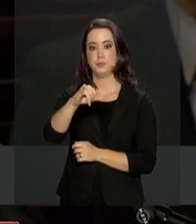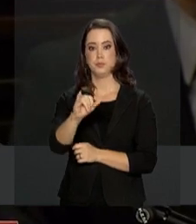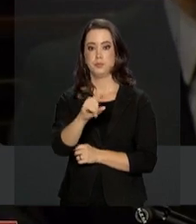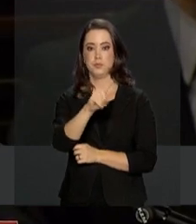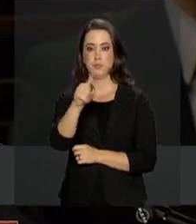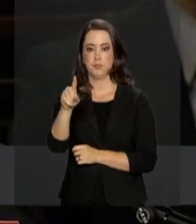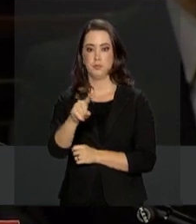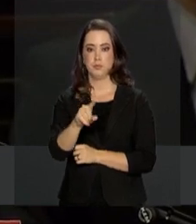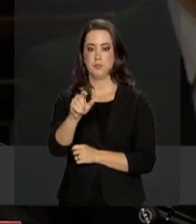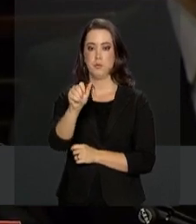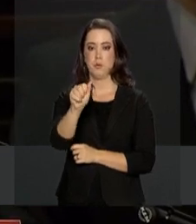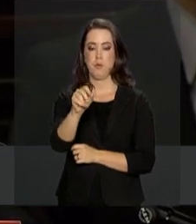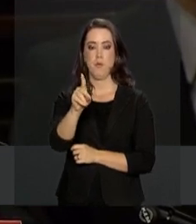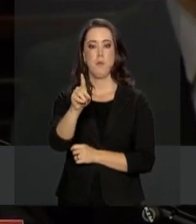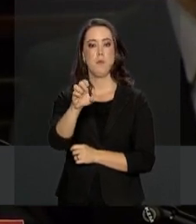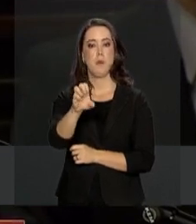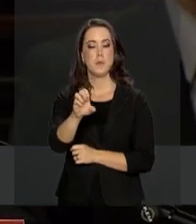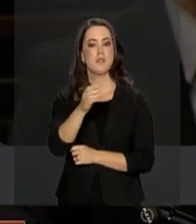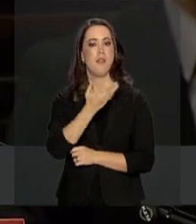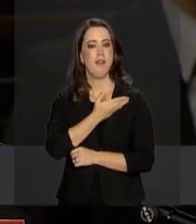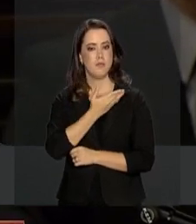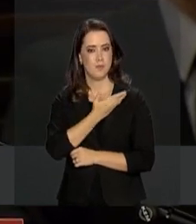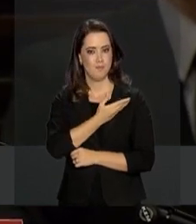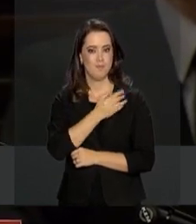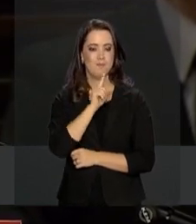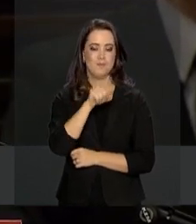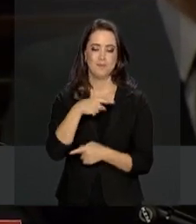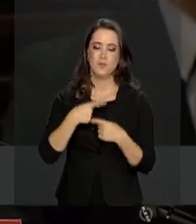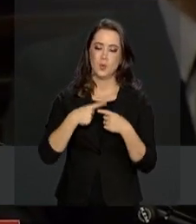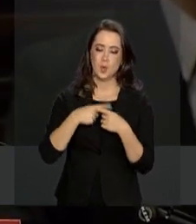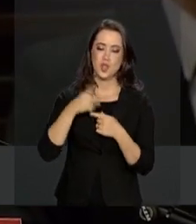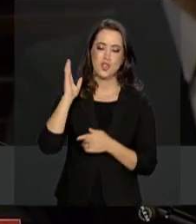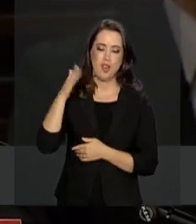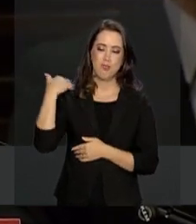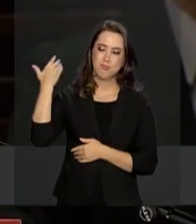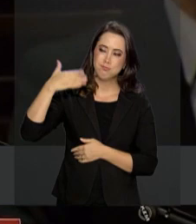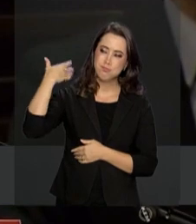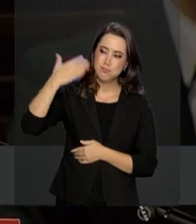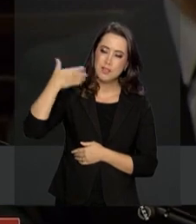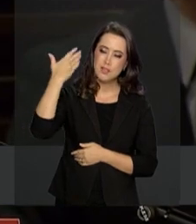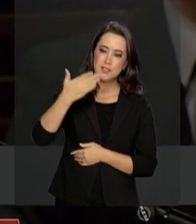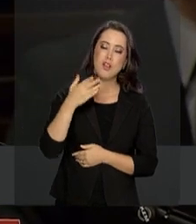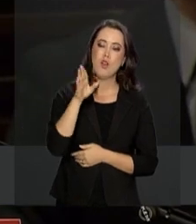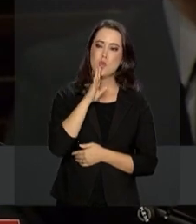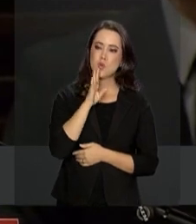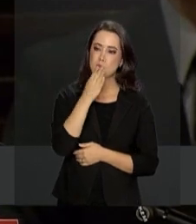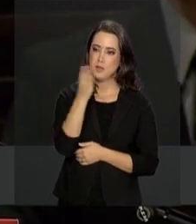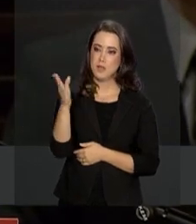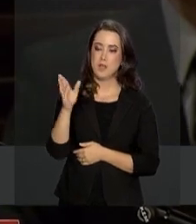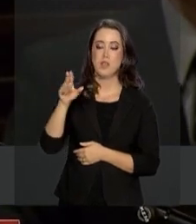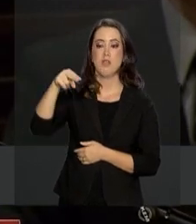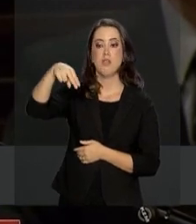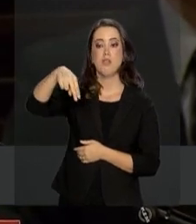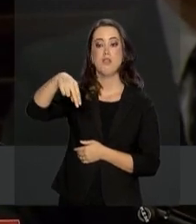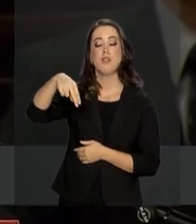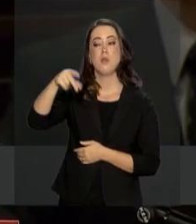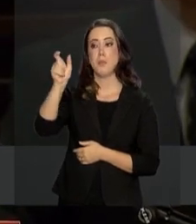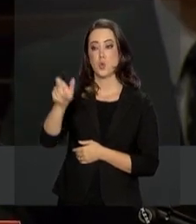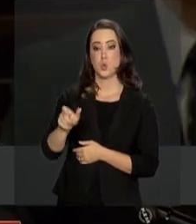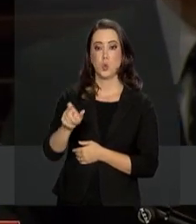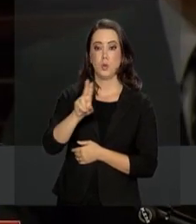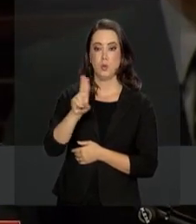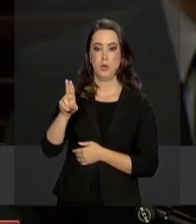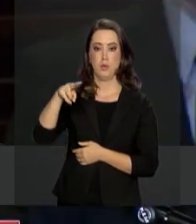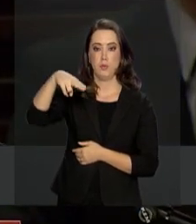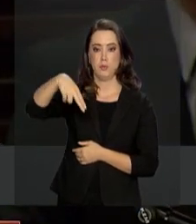eu sou velho antigo amigo do meu de luca não é nós e eu conto algumas